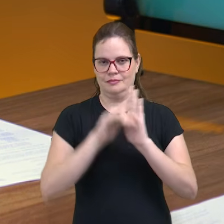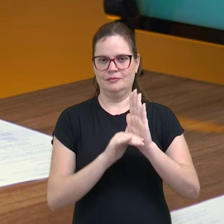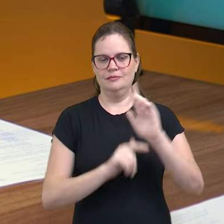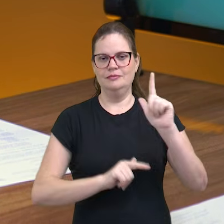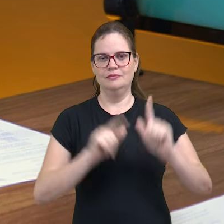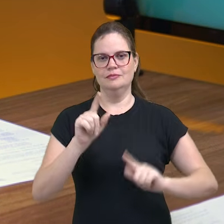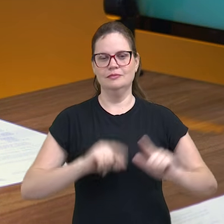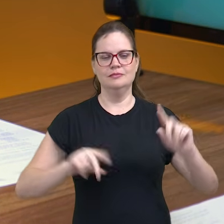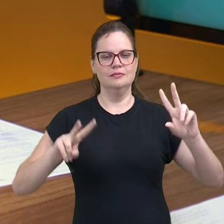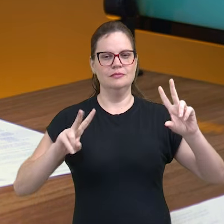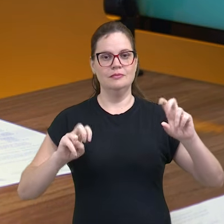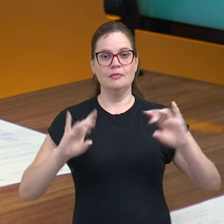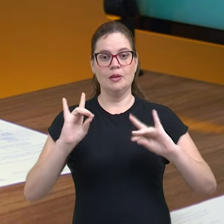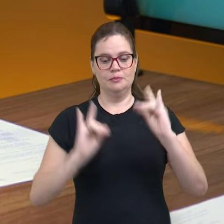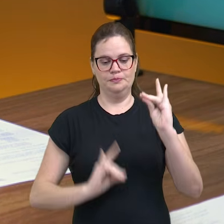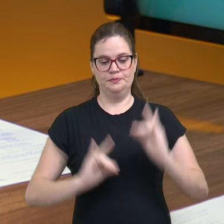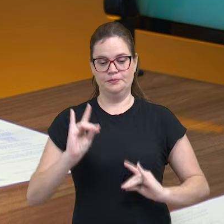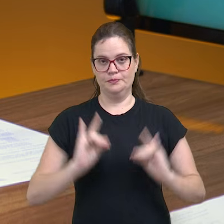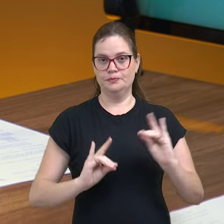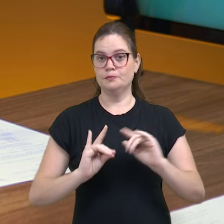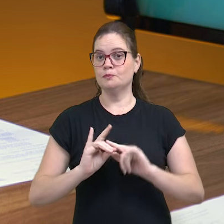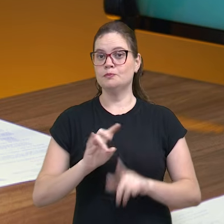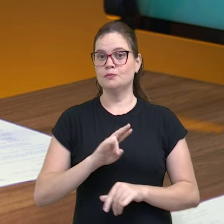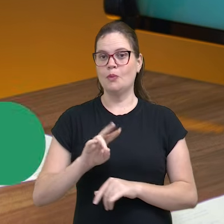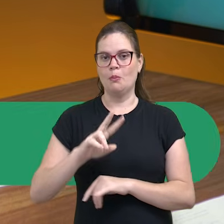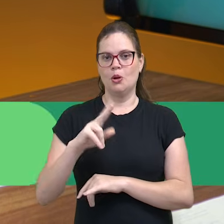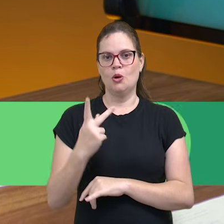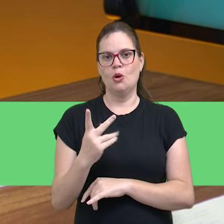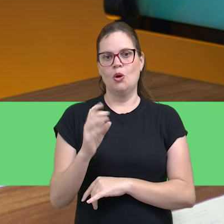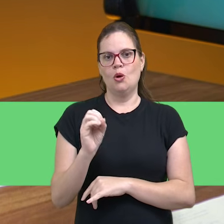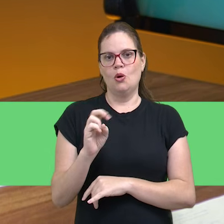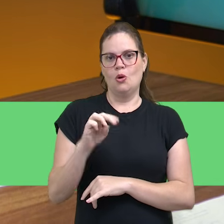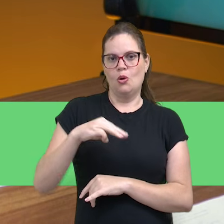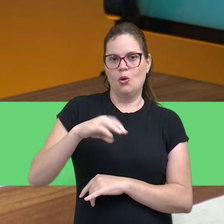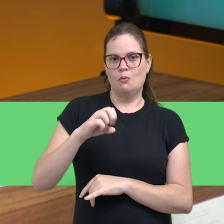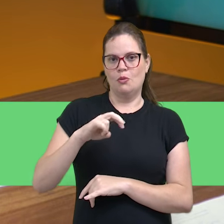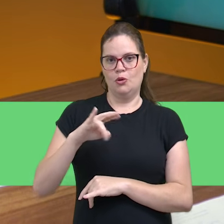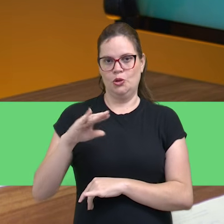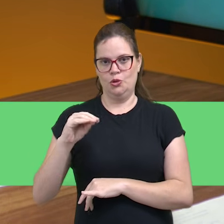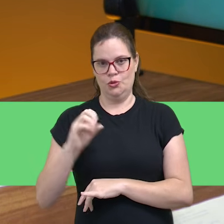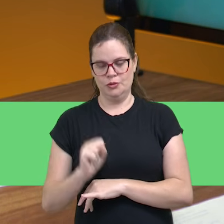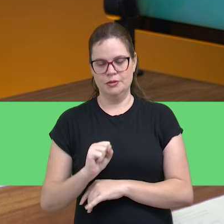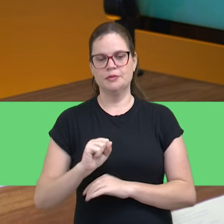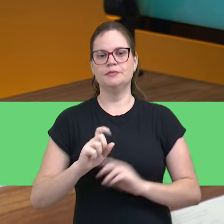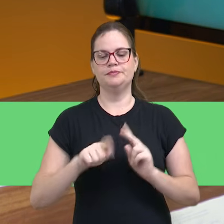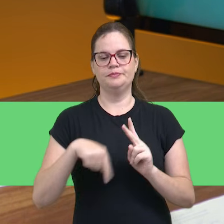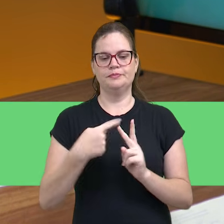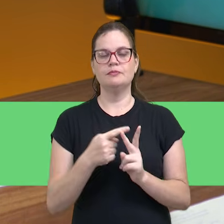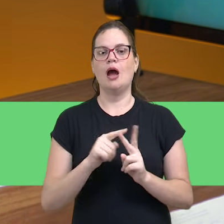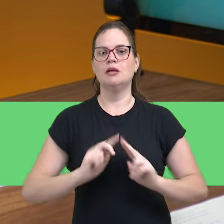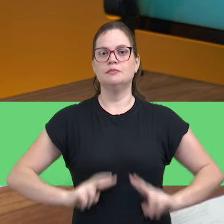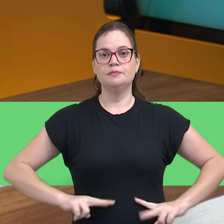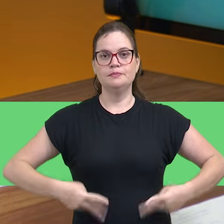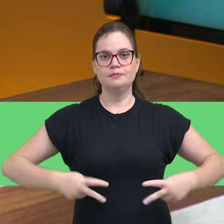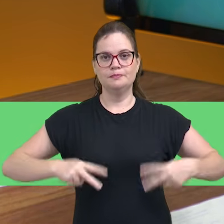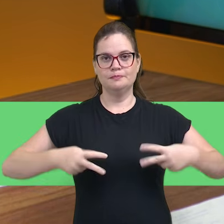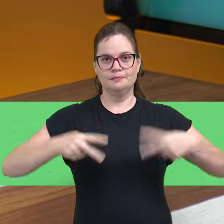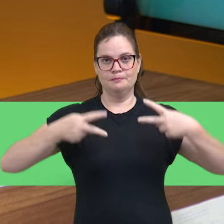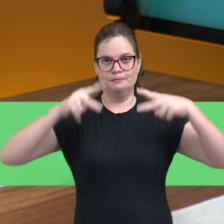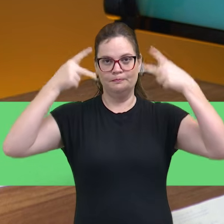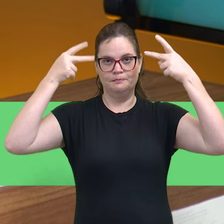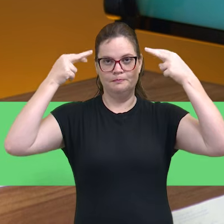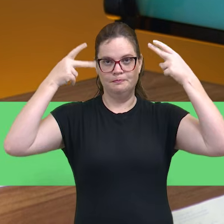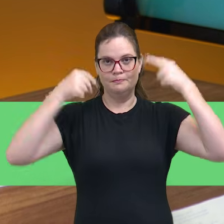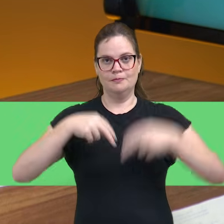tema deste programa traz como tema hormônios e neurotransmissores. E o texto da Palavra de Deus